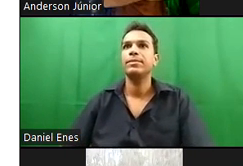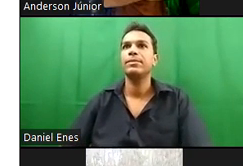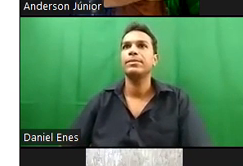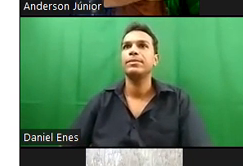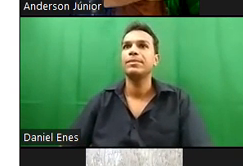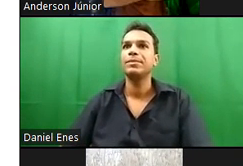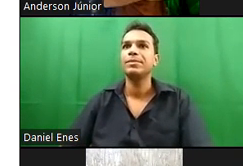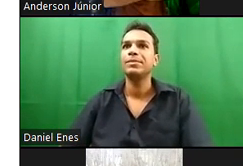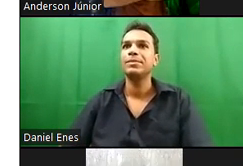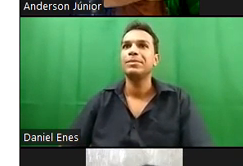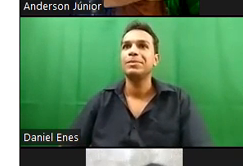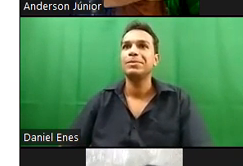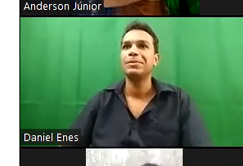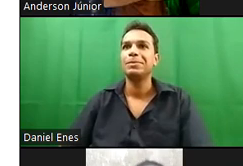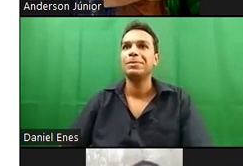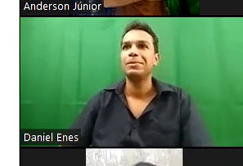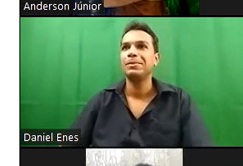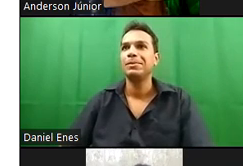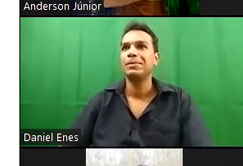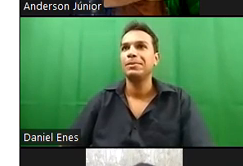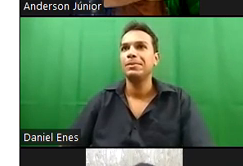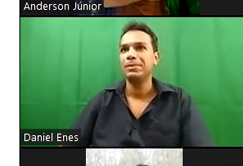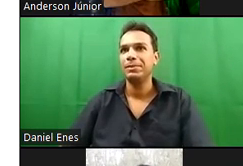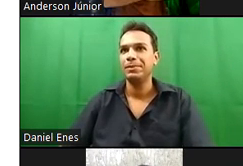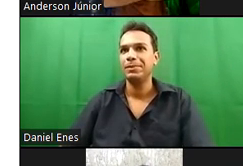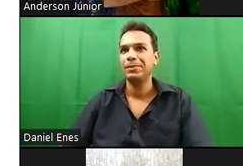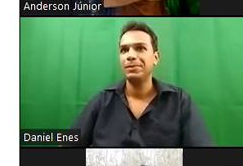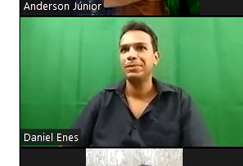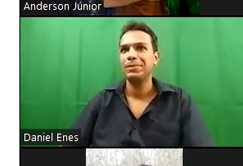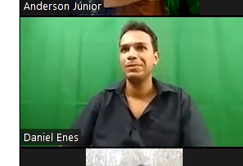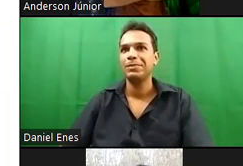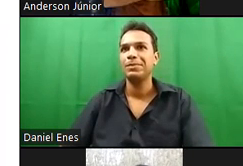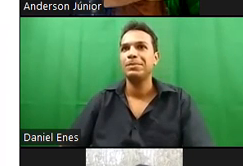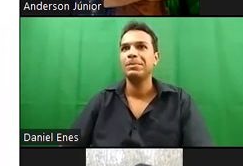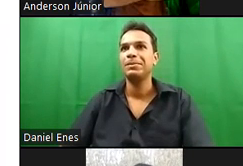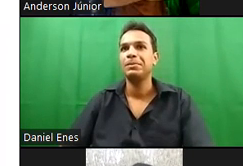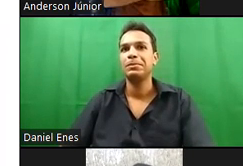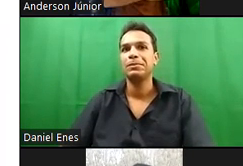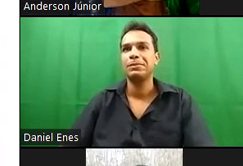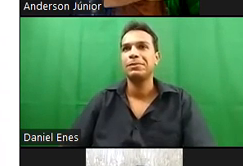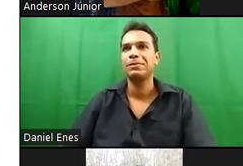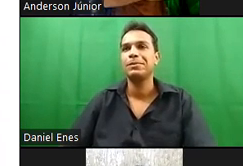Quem quiser ligar a câmera, vamos fazer um print. Tem alguém que esteja pelo notebook?